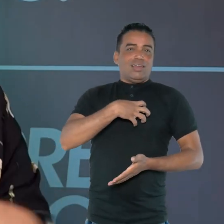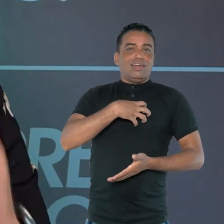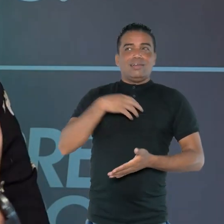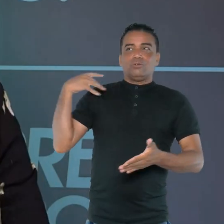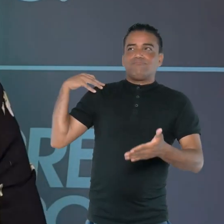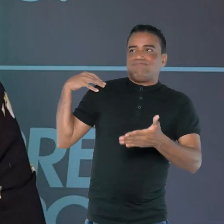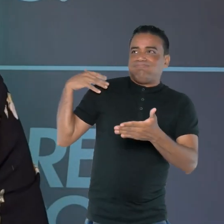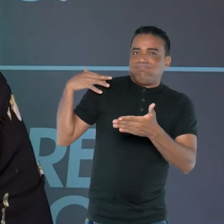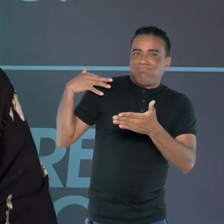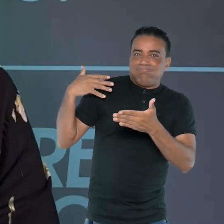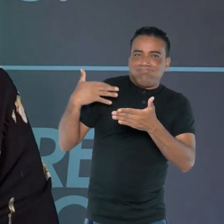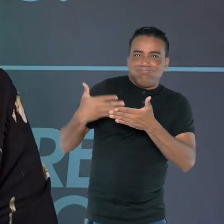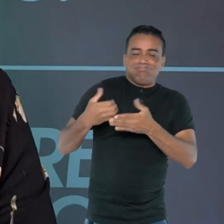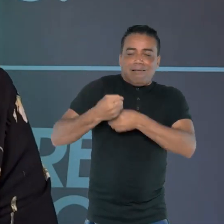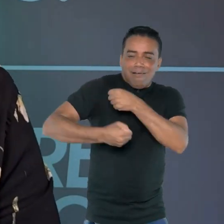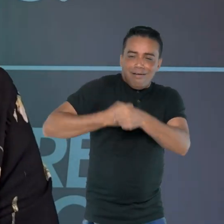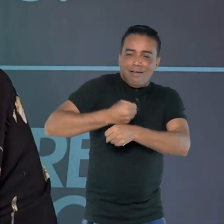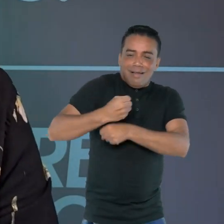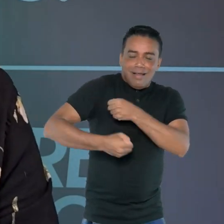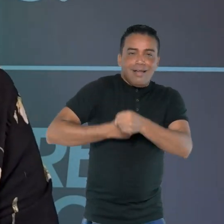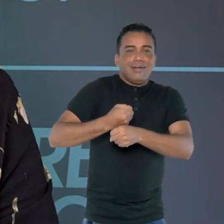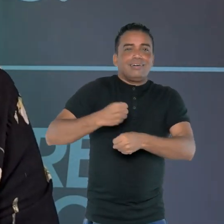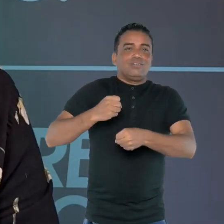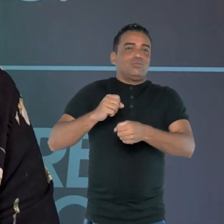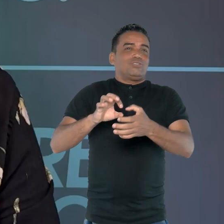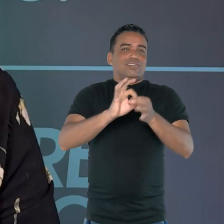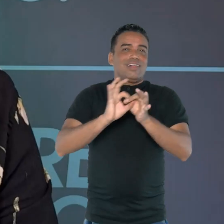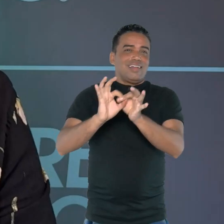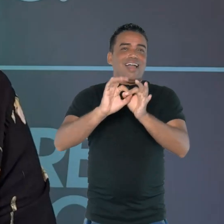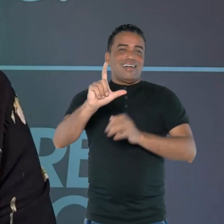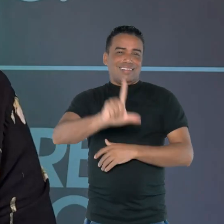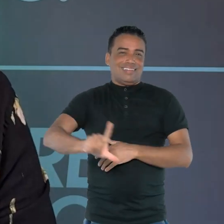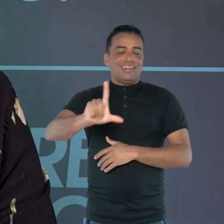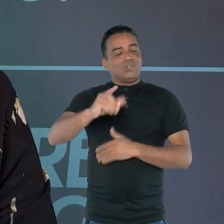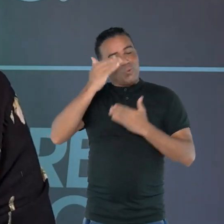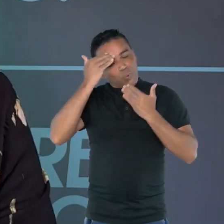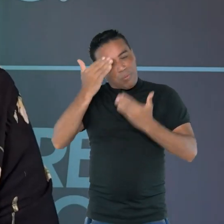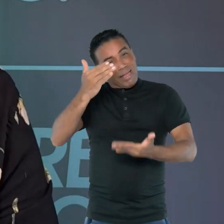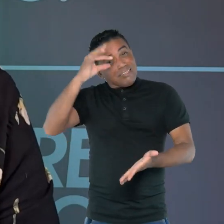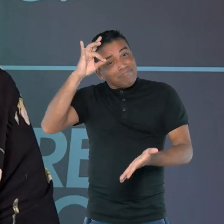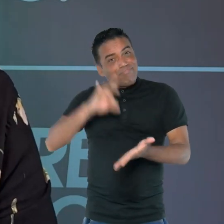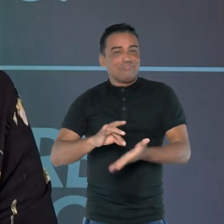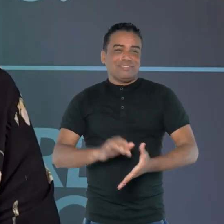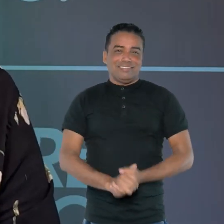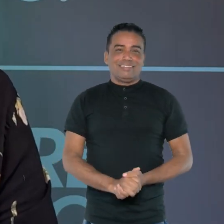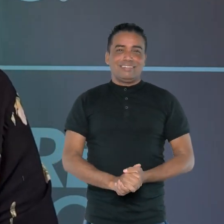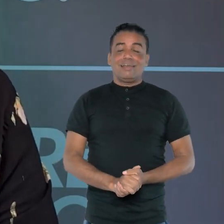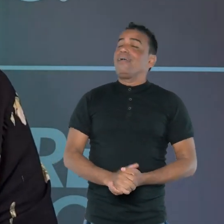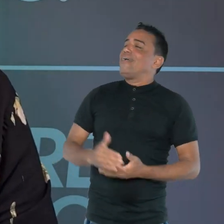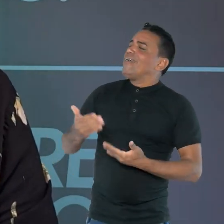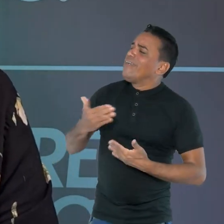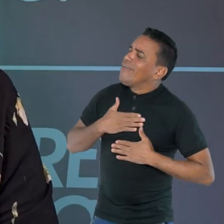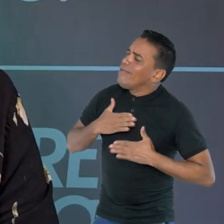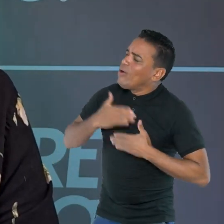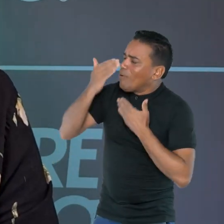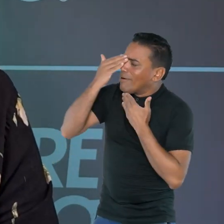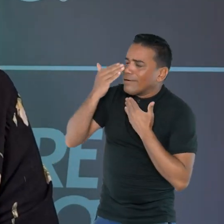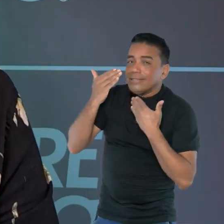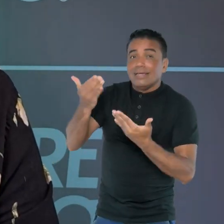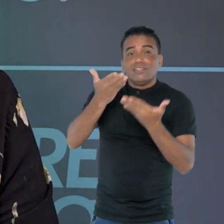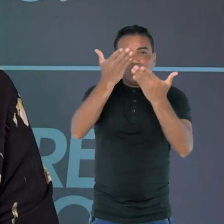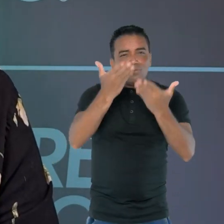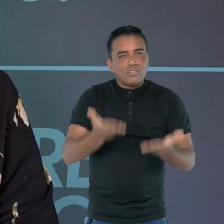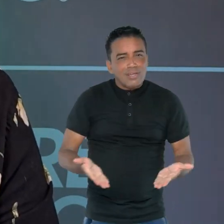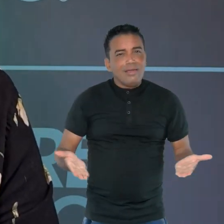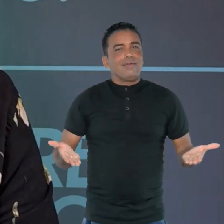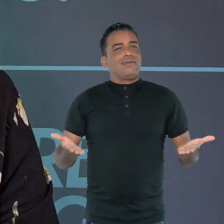sobre essa sua trajetória de décadas aí com a literatura. Muito obrigado mesmo. Eu que